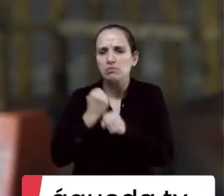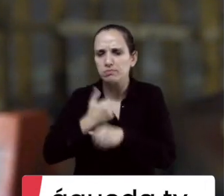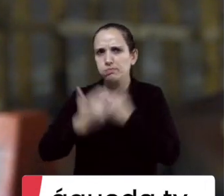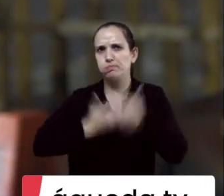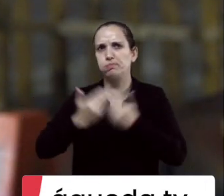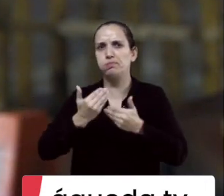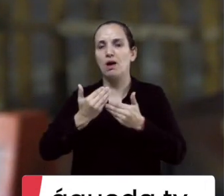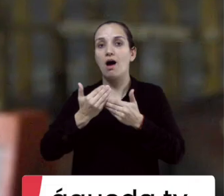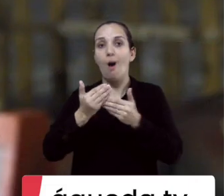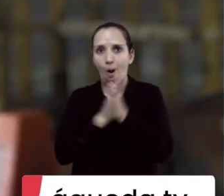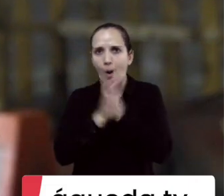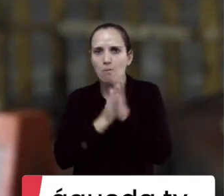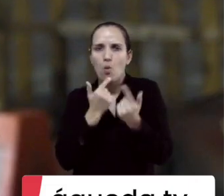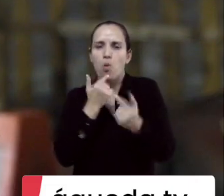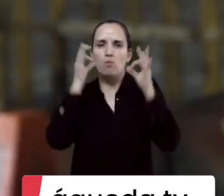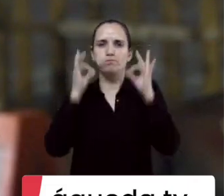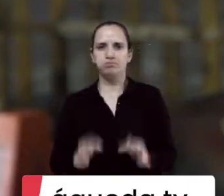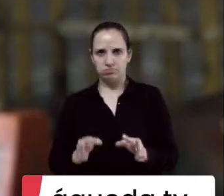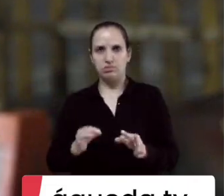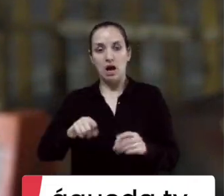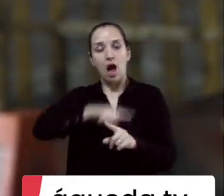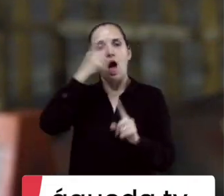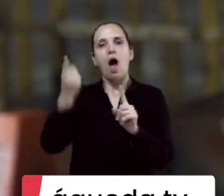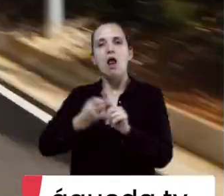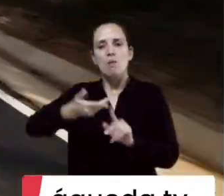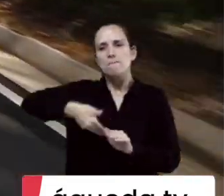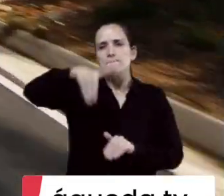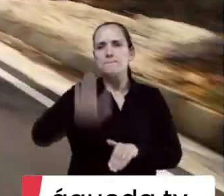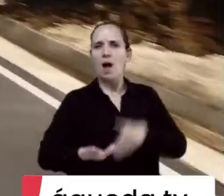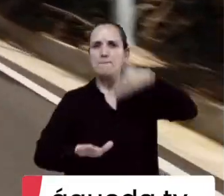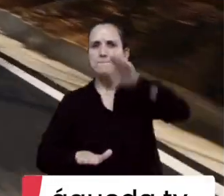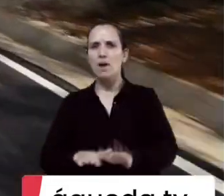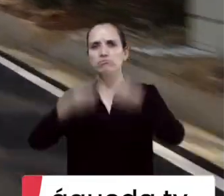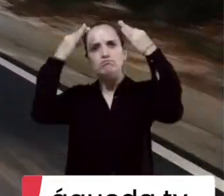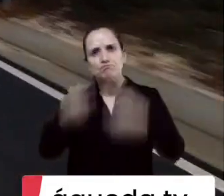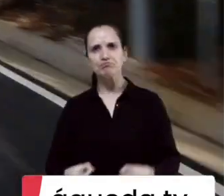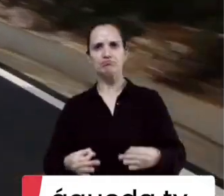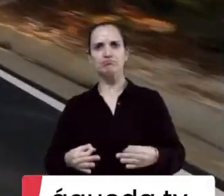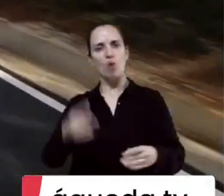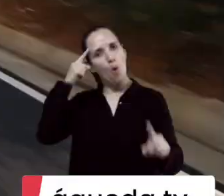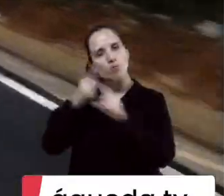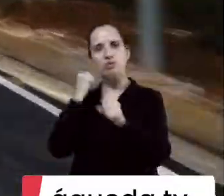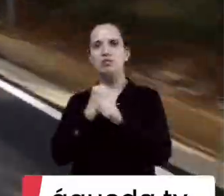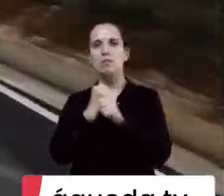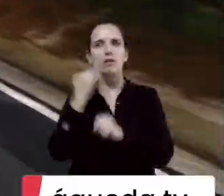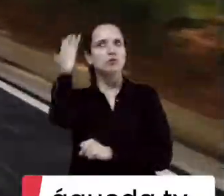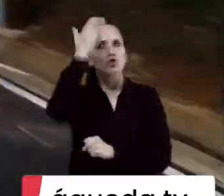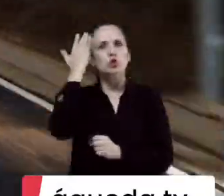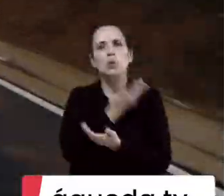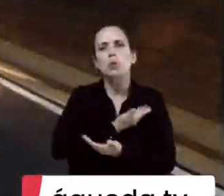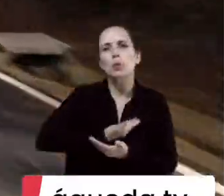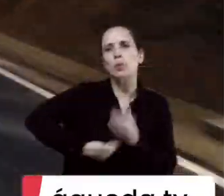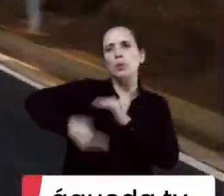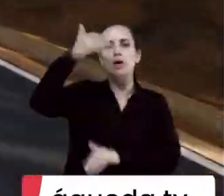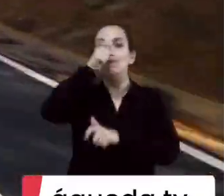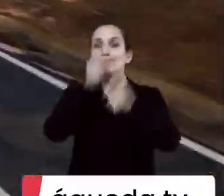e pleno de oportunidades. Neste ano, demos passos determinados e estamos a trabalhar para concretizar um dos sonhos mais antigos da